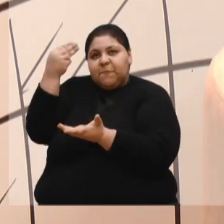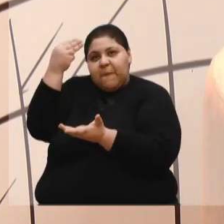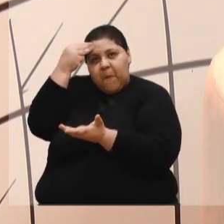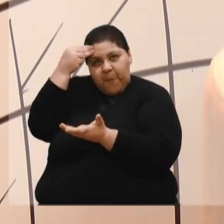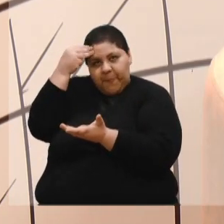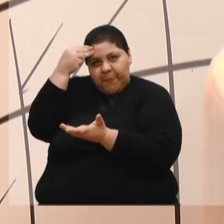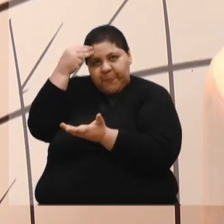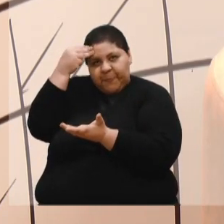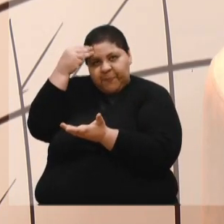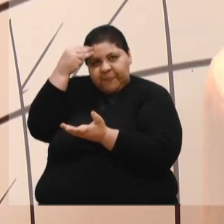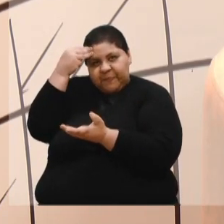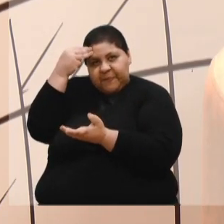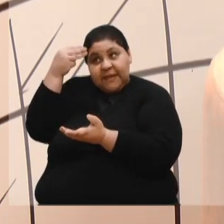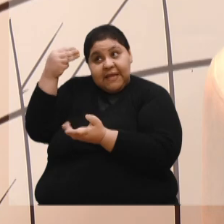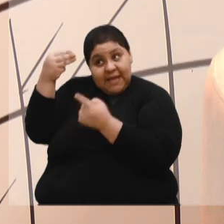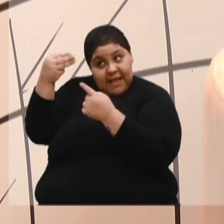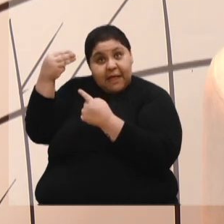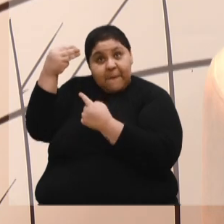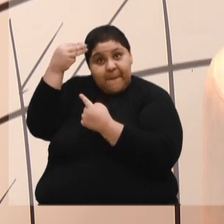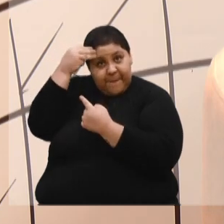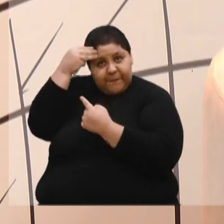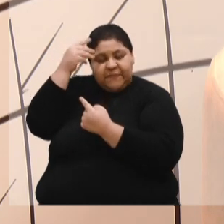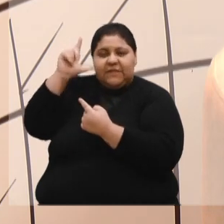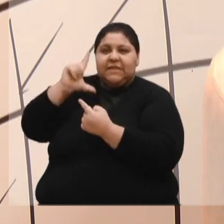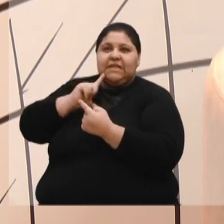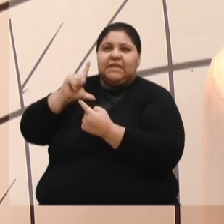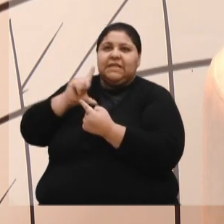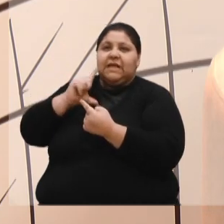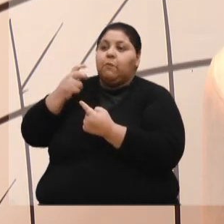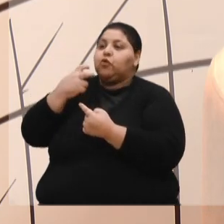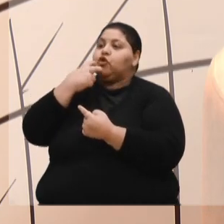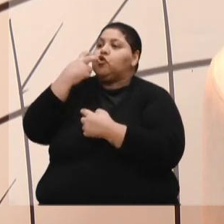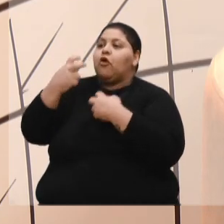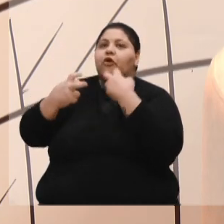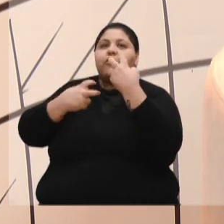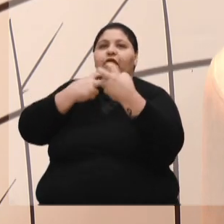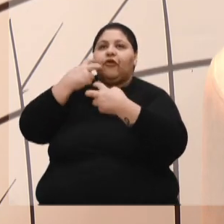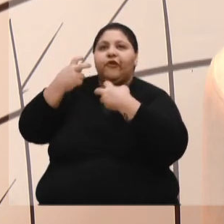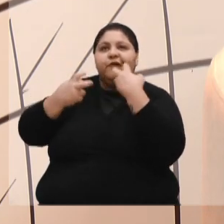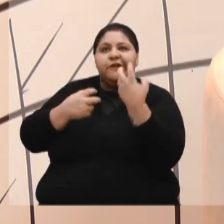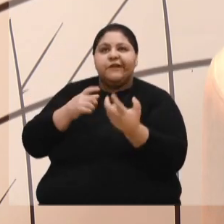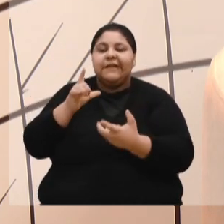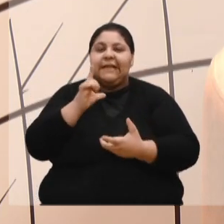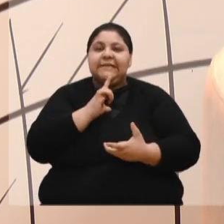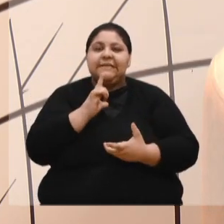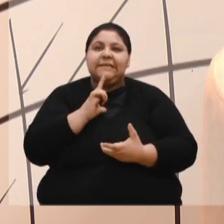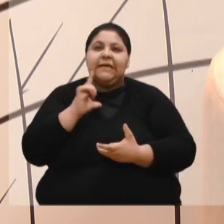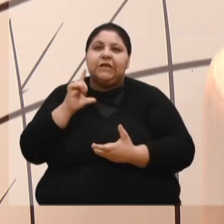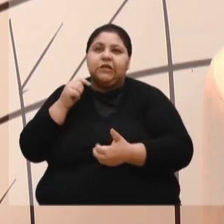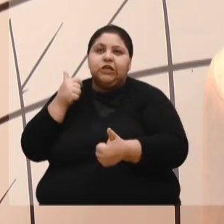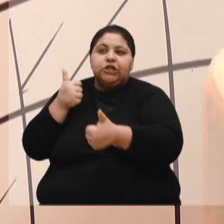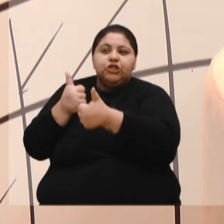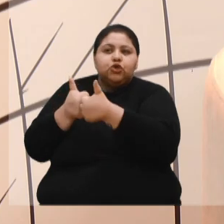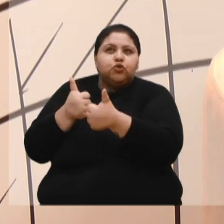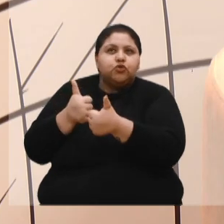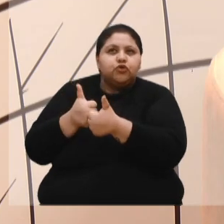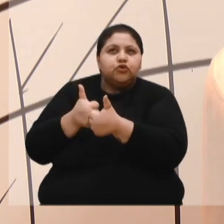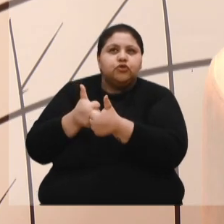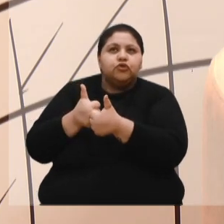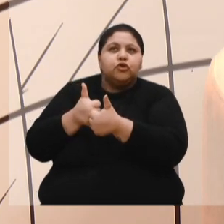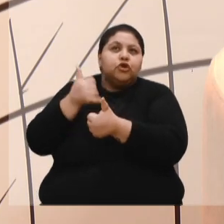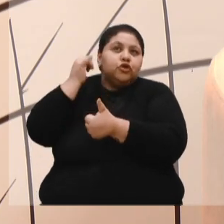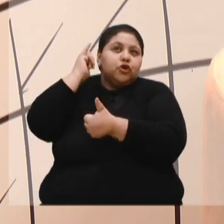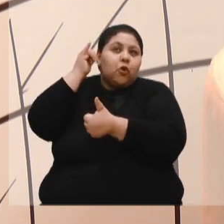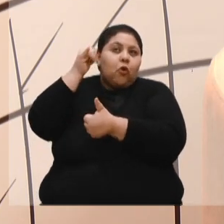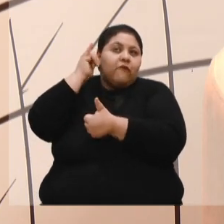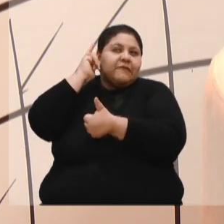memória. E essas memórias, elas têm muito de oralidade. Elas carregam em si muito daquilo que